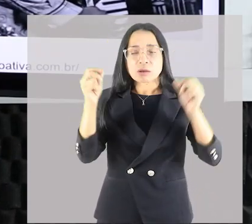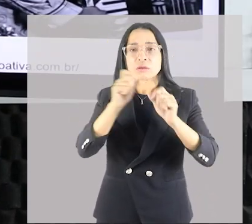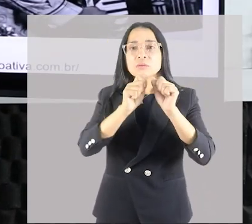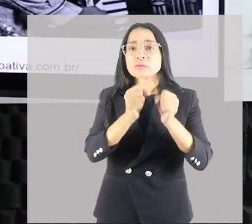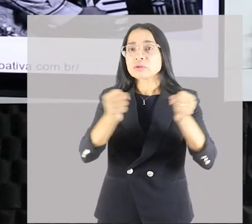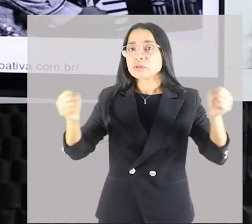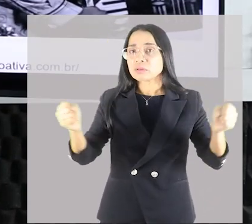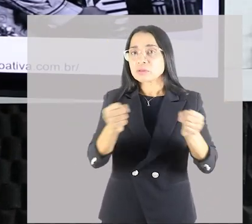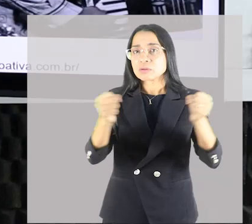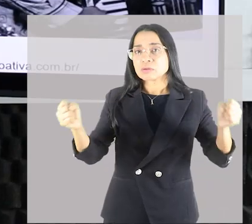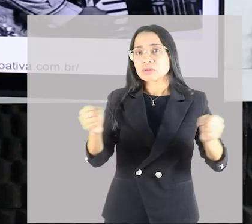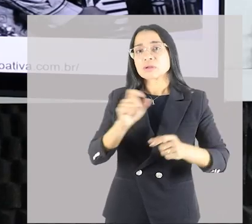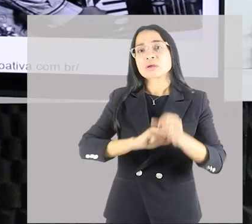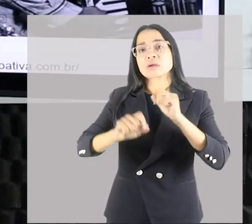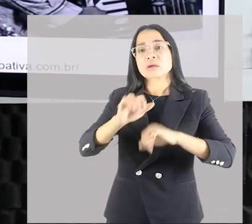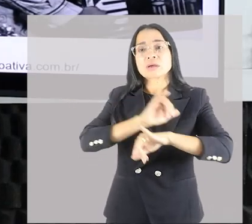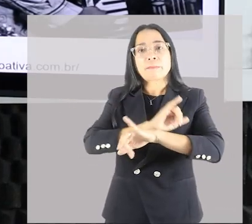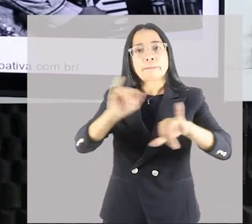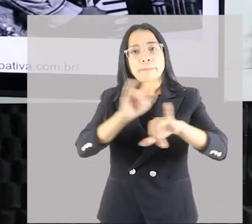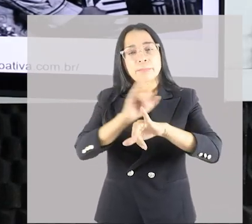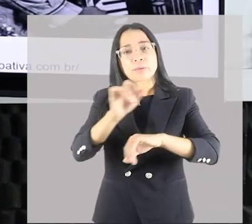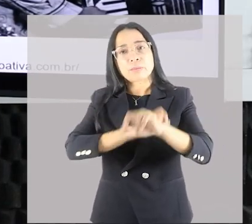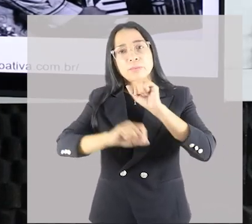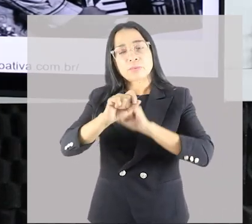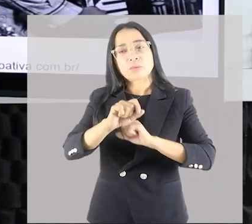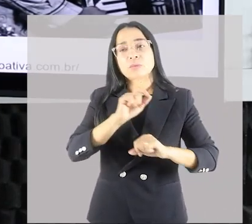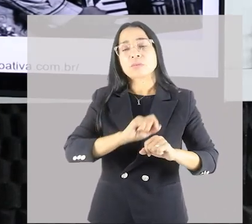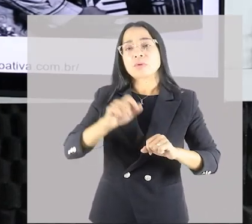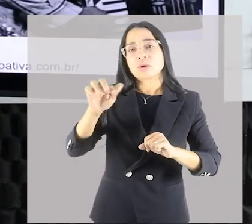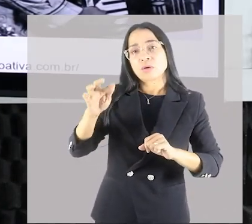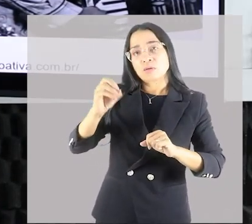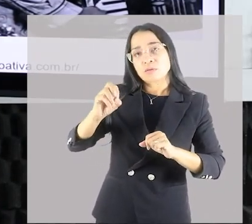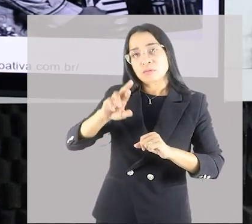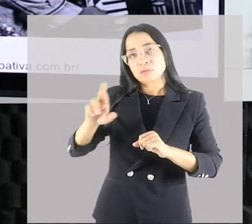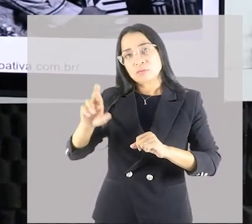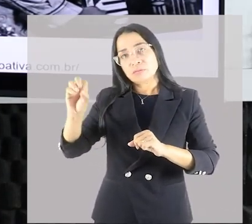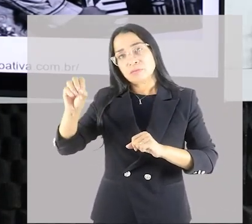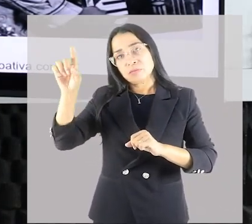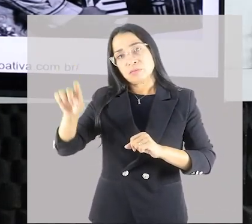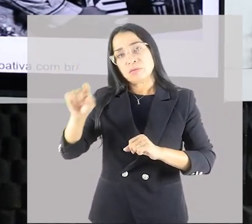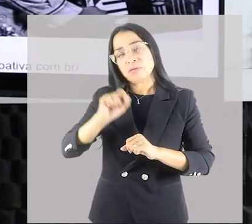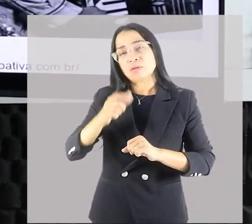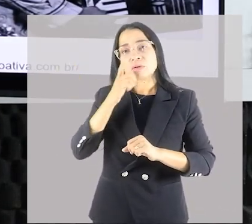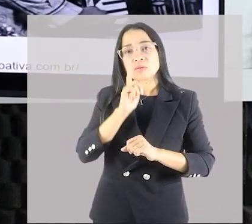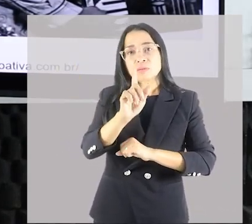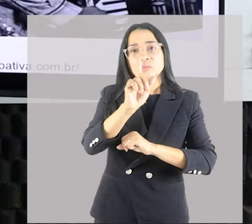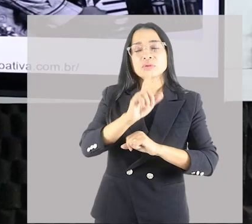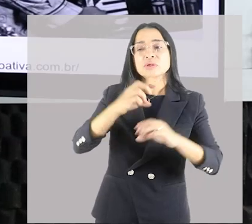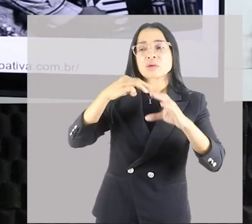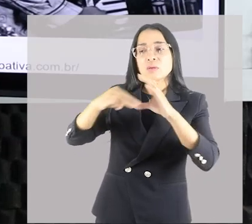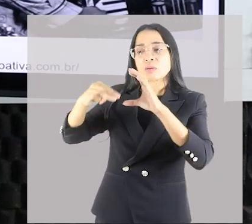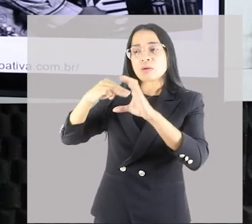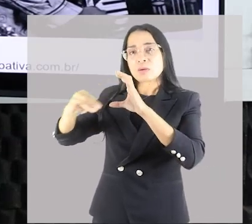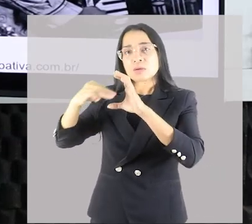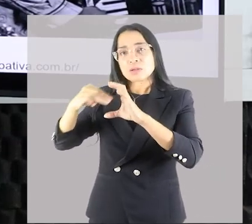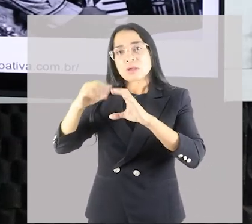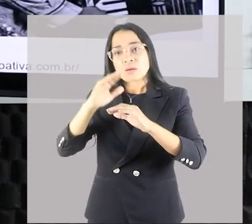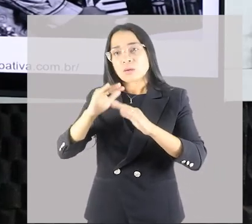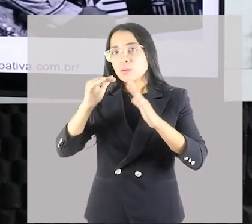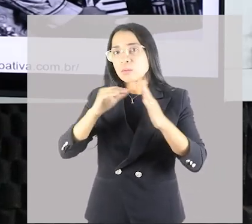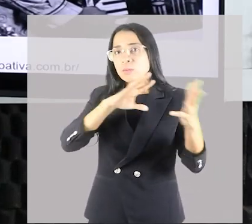mais propagou, o que mais divulgou e conseguiu levar essa mensagem para todo canto do